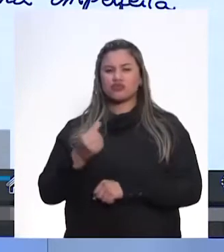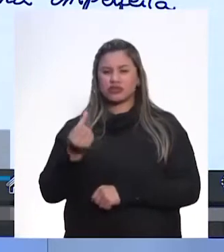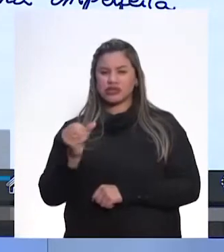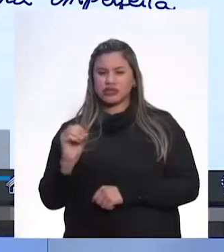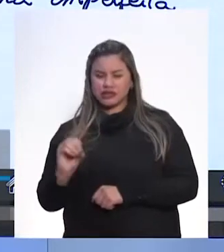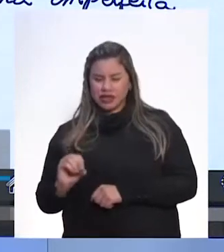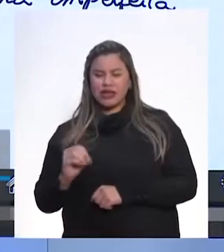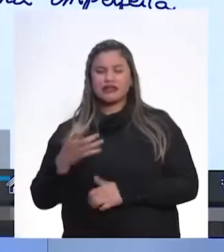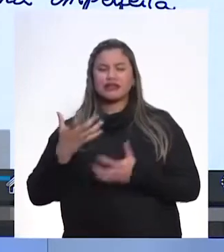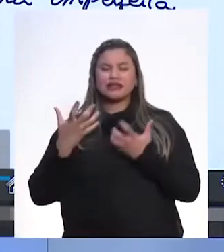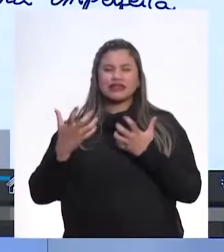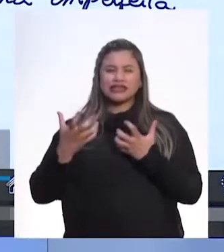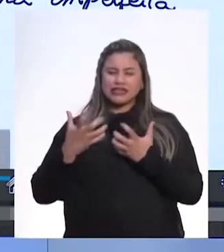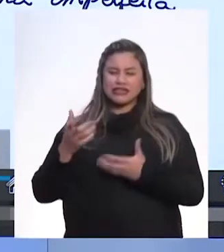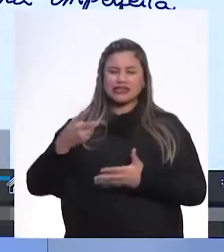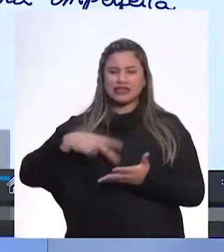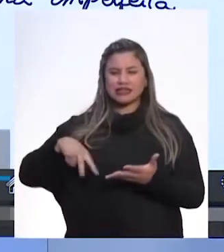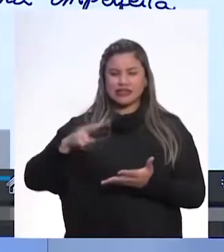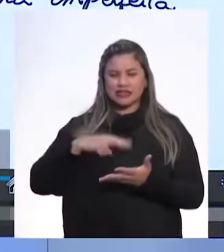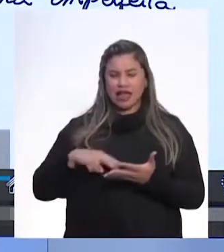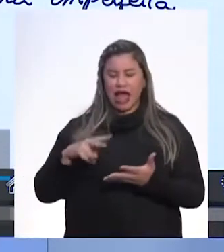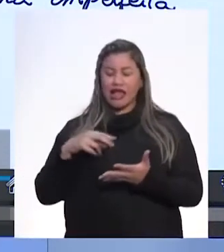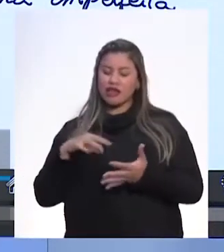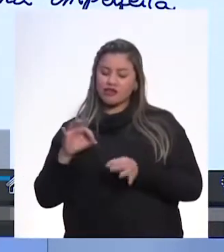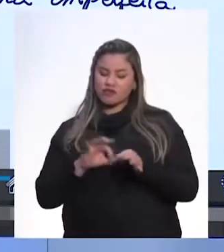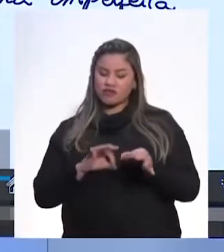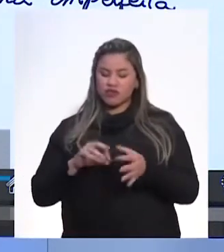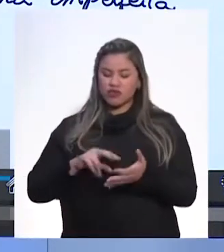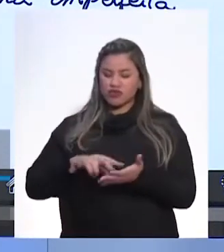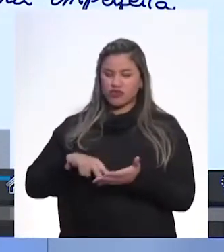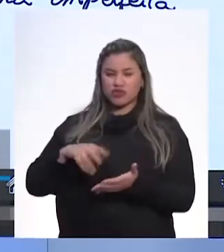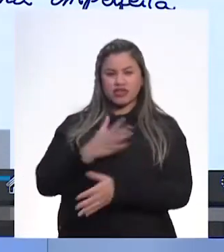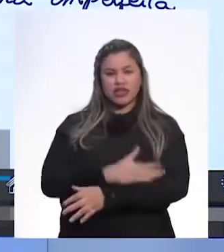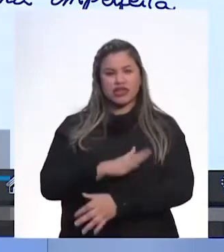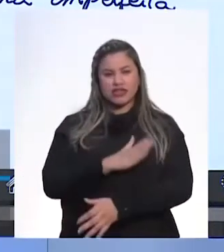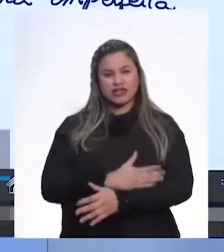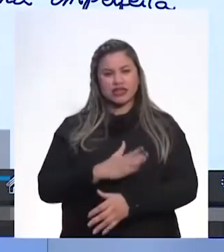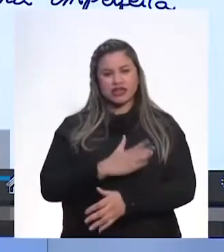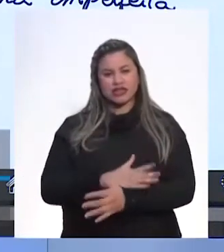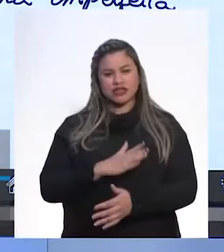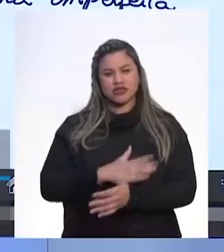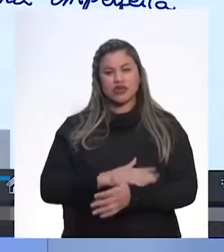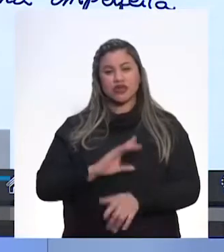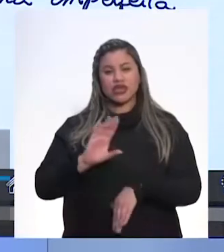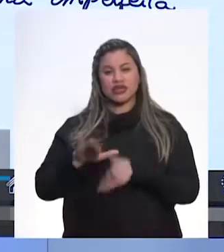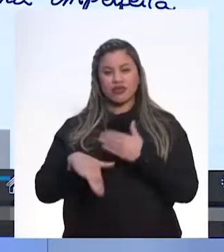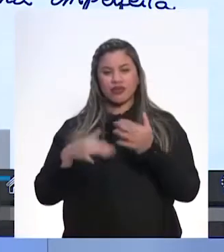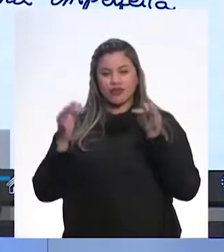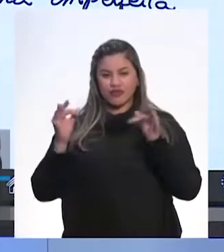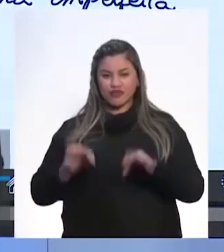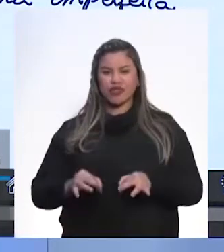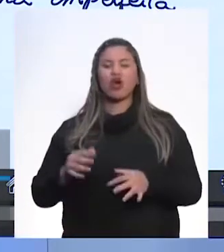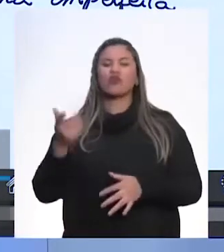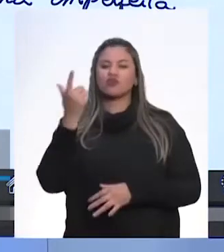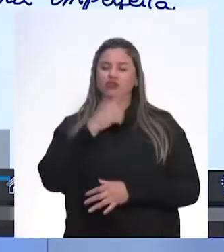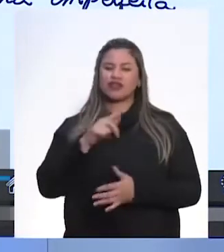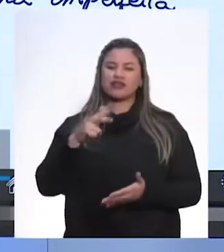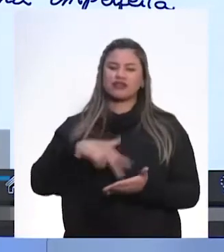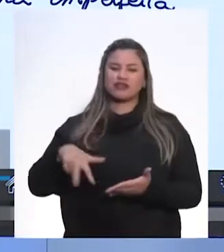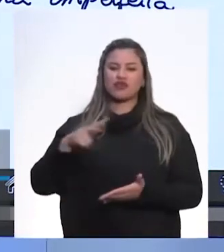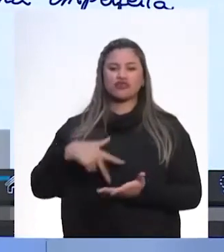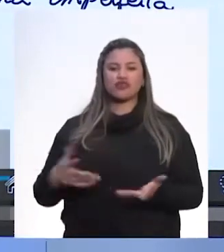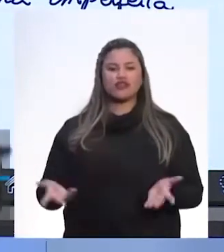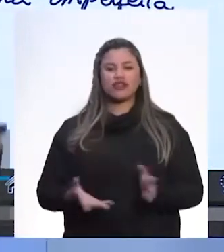dançar. E ele vai, né, treinando, vai desenvolvendo cada vez mais essa habilidade de dança, até que no final ele se torna um grande dançarino,